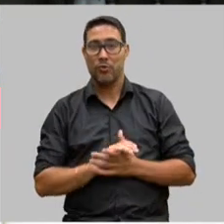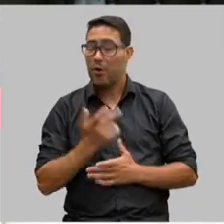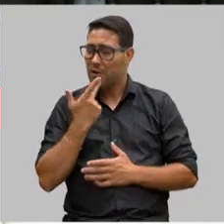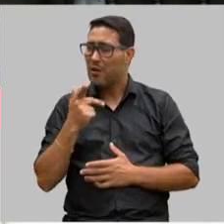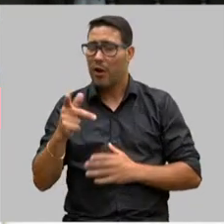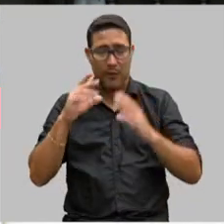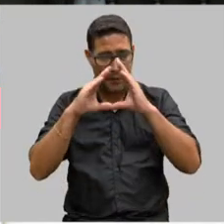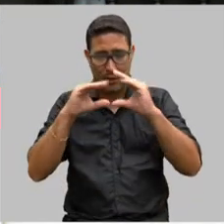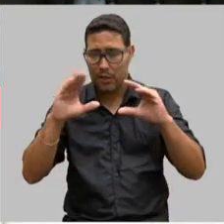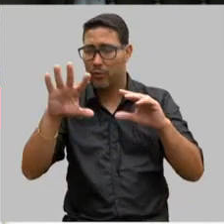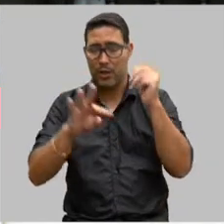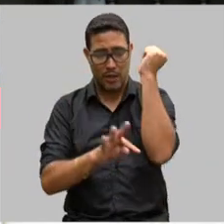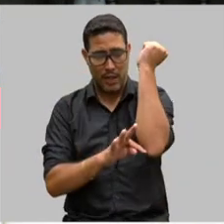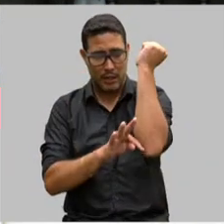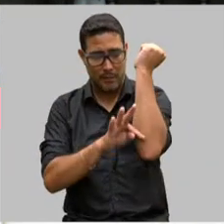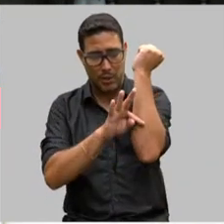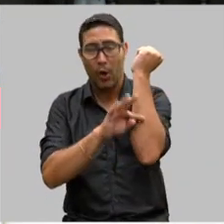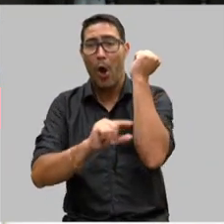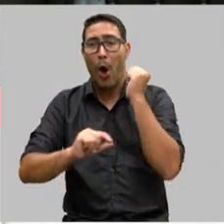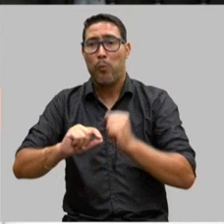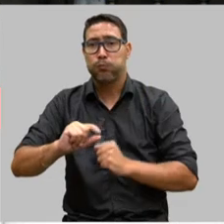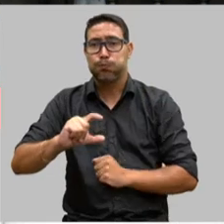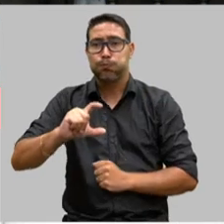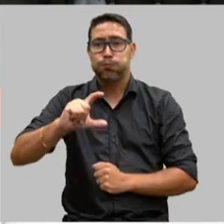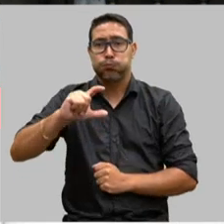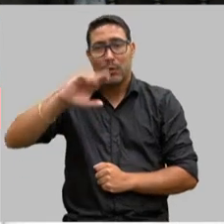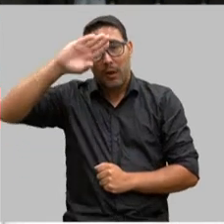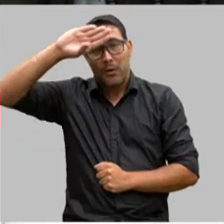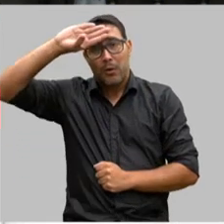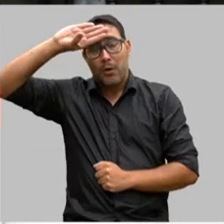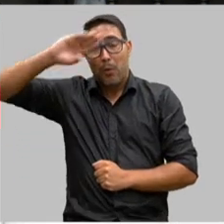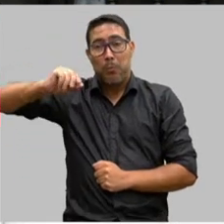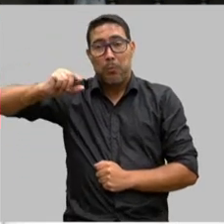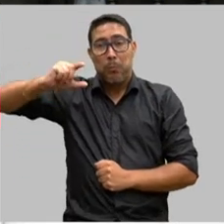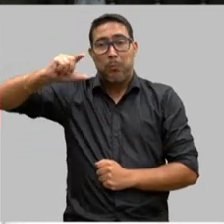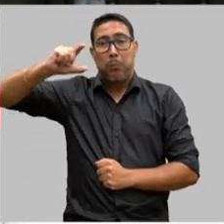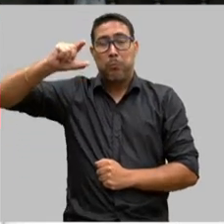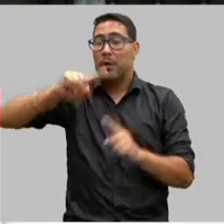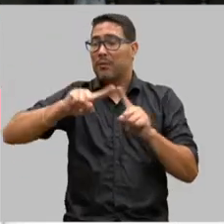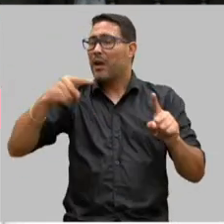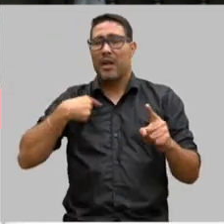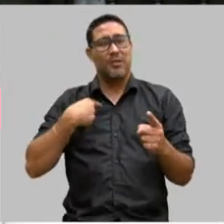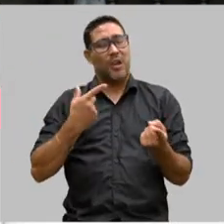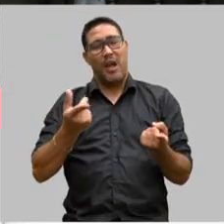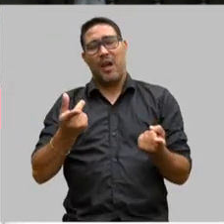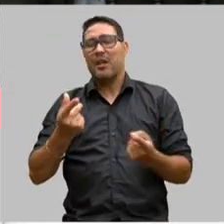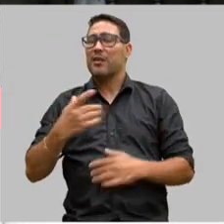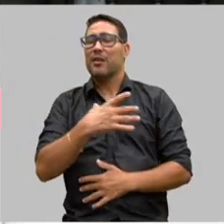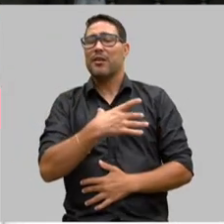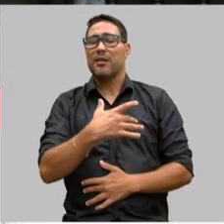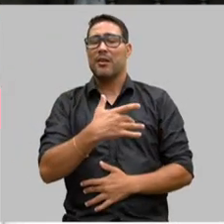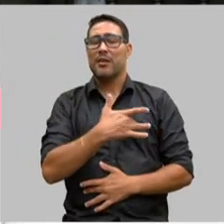tranquila, a temperatura está aumentando, mas a saúde do seu filho está bem. Quem vai acreditar nisso?